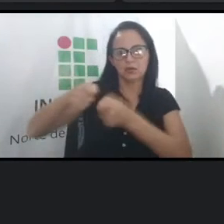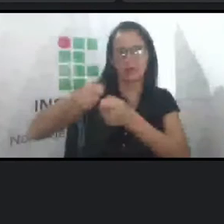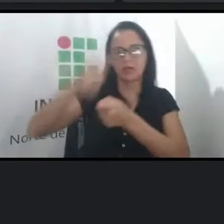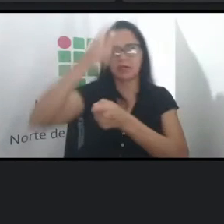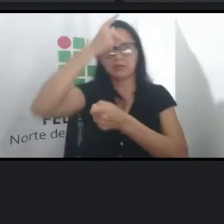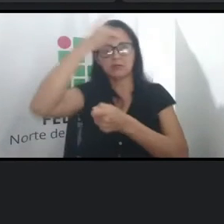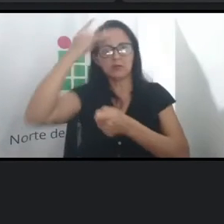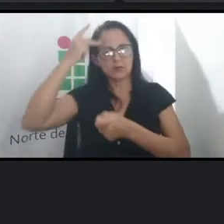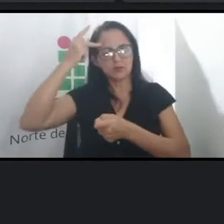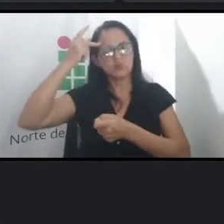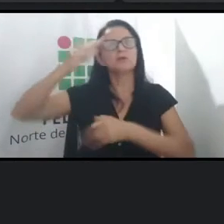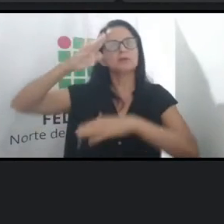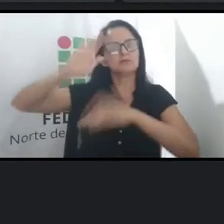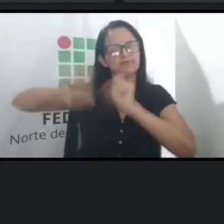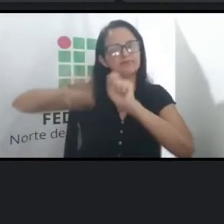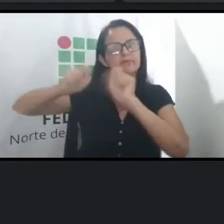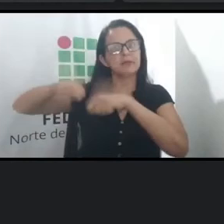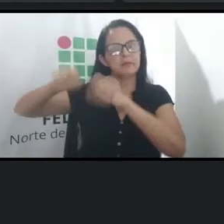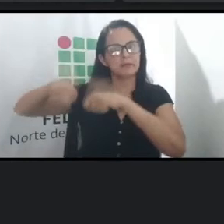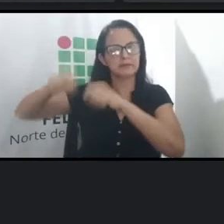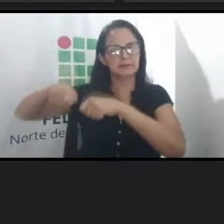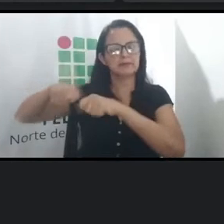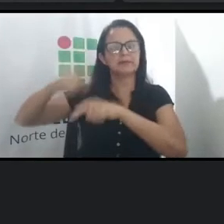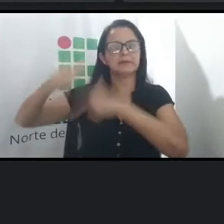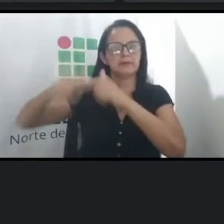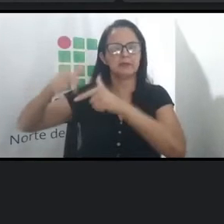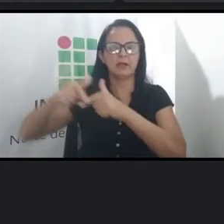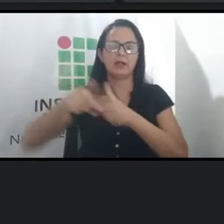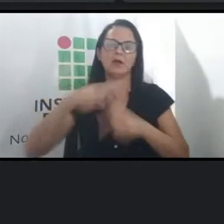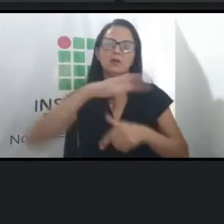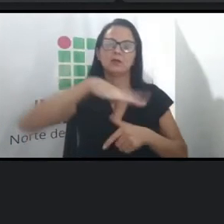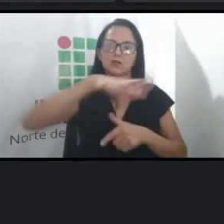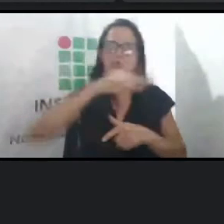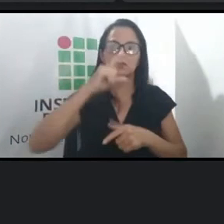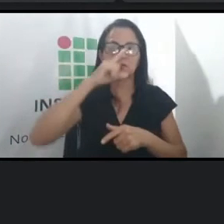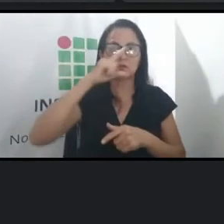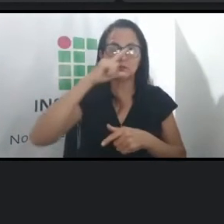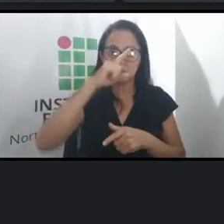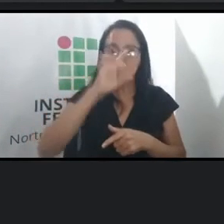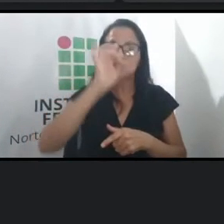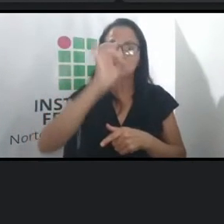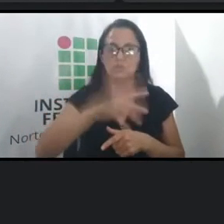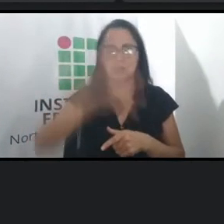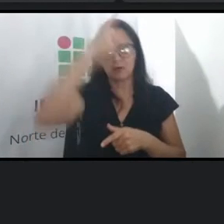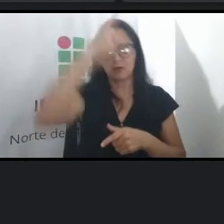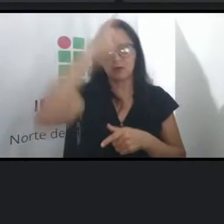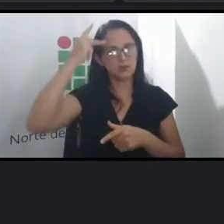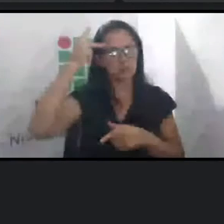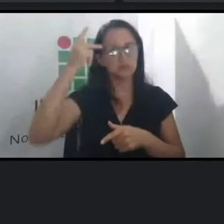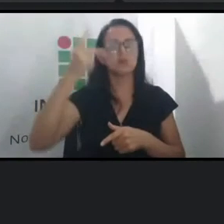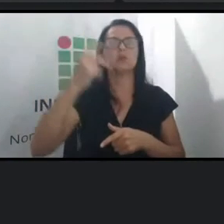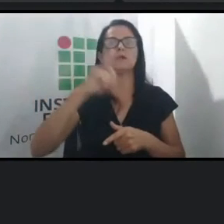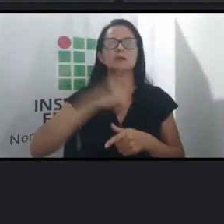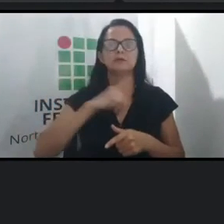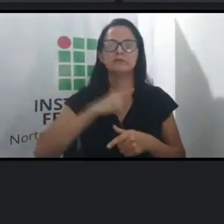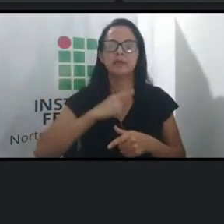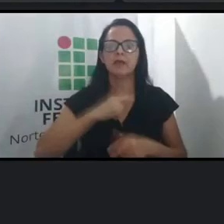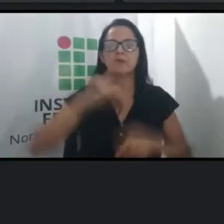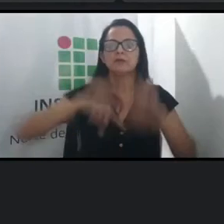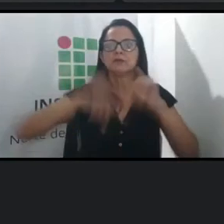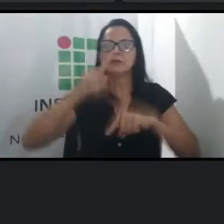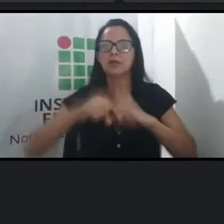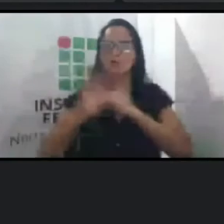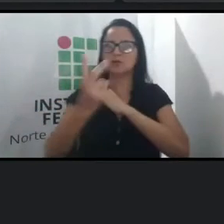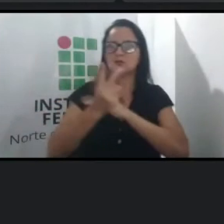vai executar a atividade. Deve estar com os equipamentos de proteção individual, com os equipamentos de